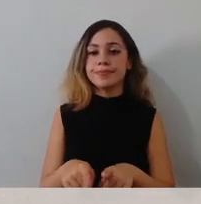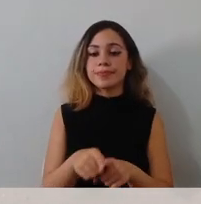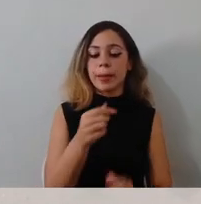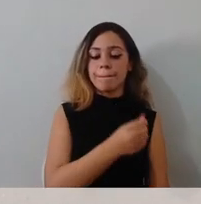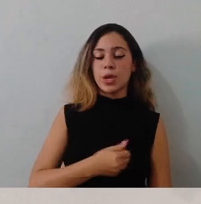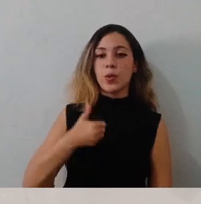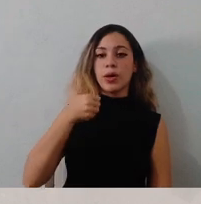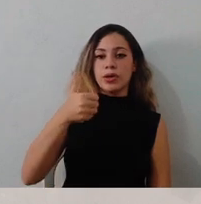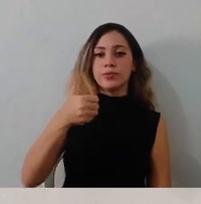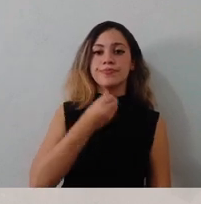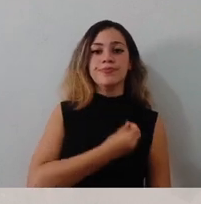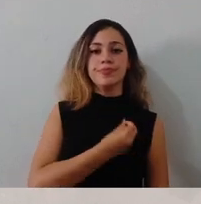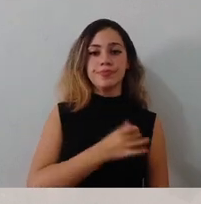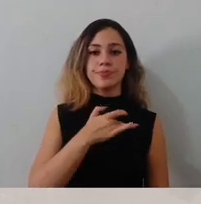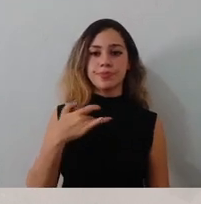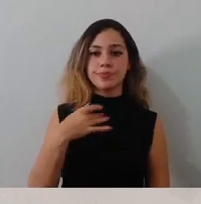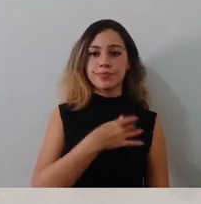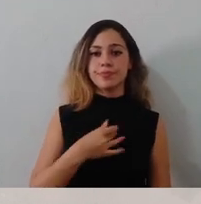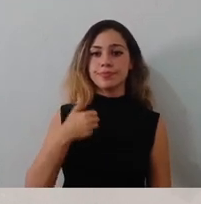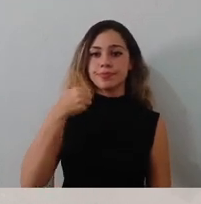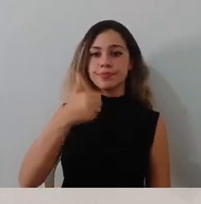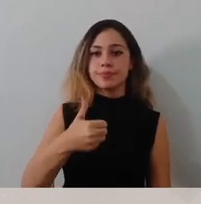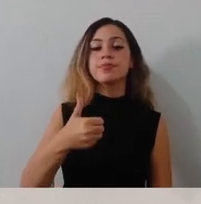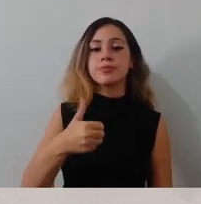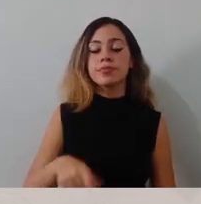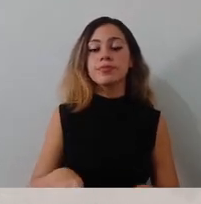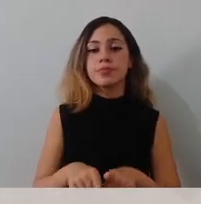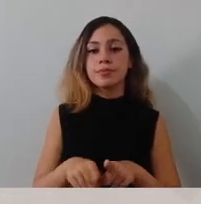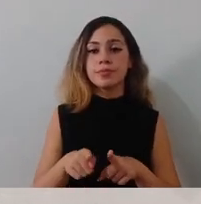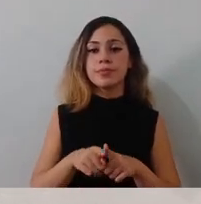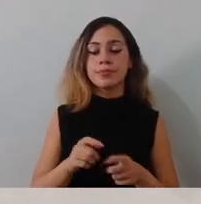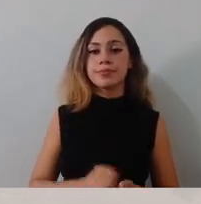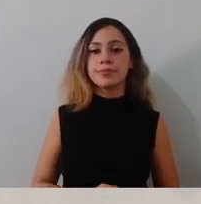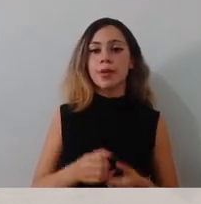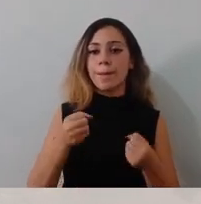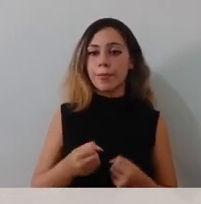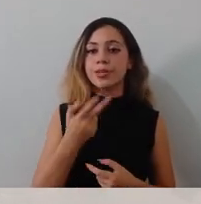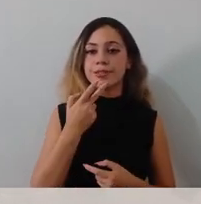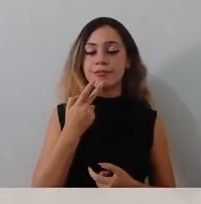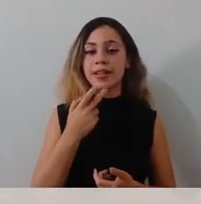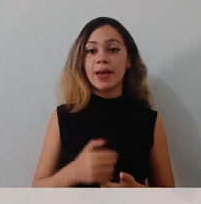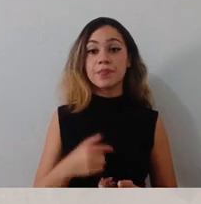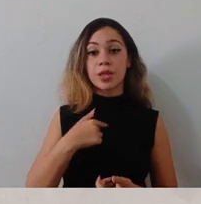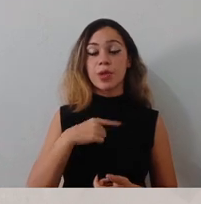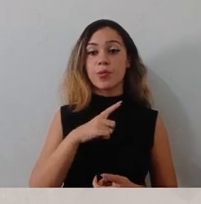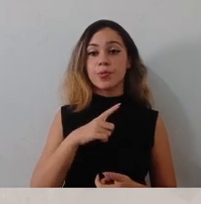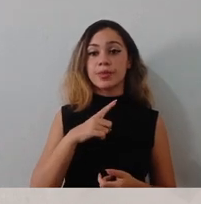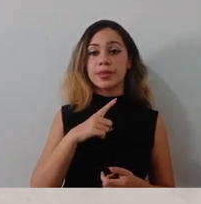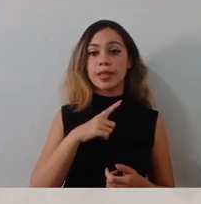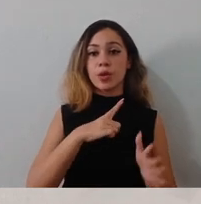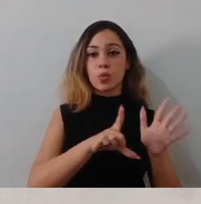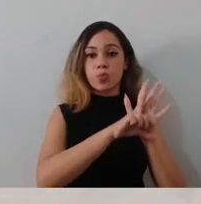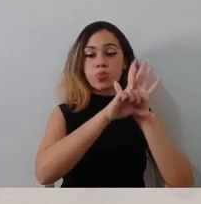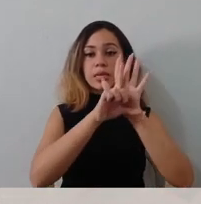sendo bom, está beneficiando eles. Pode falar. Não, você não tem. Então, eu tenho